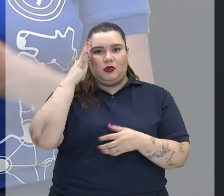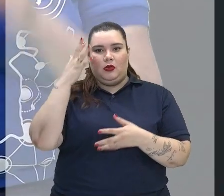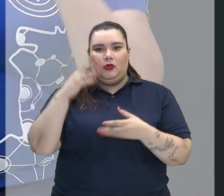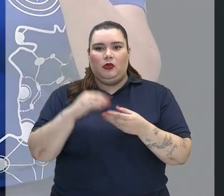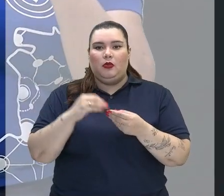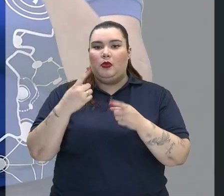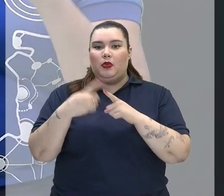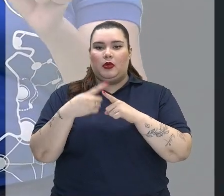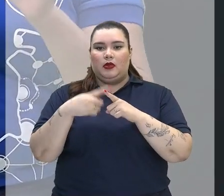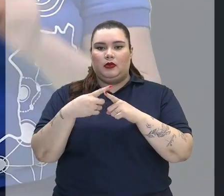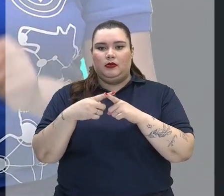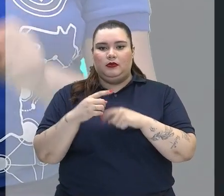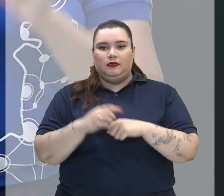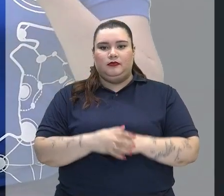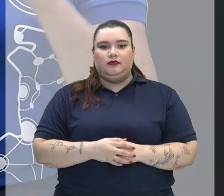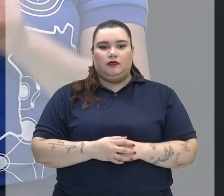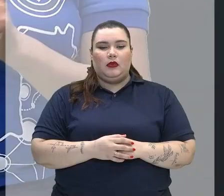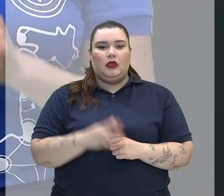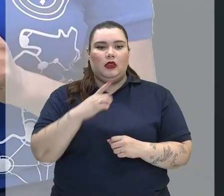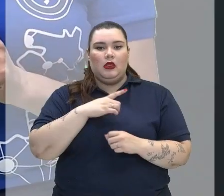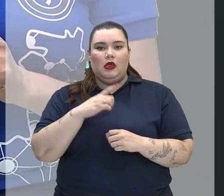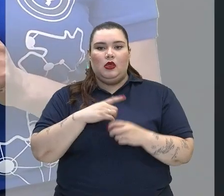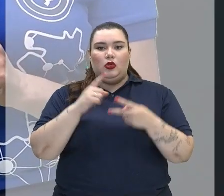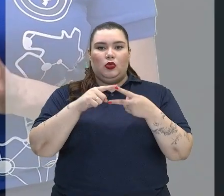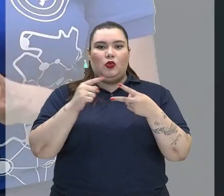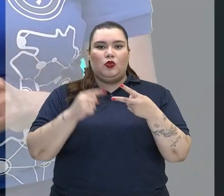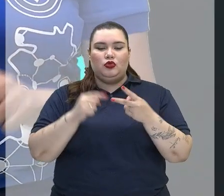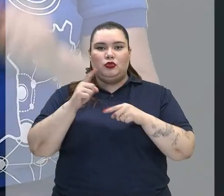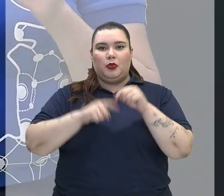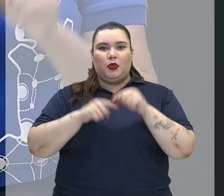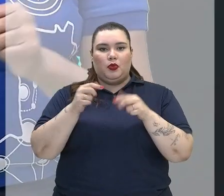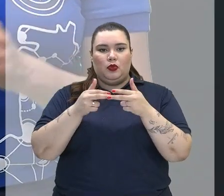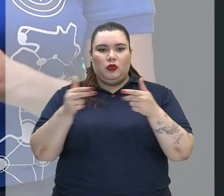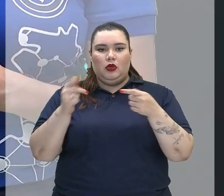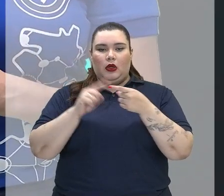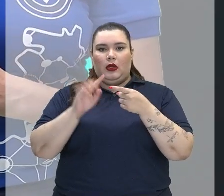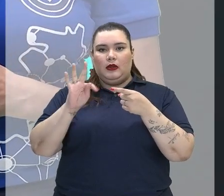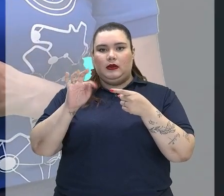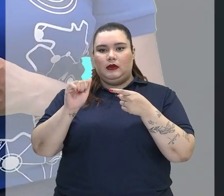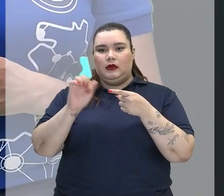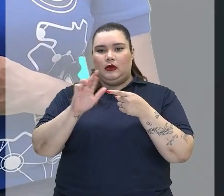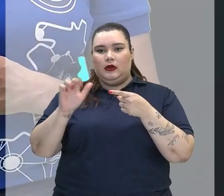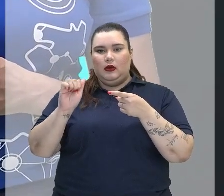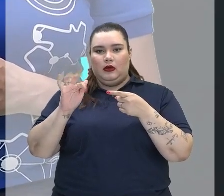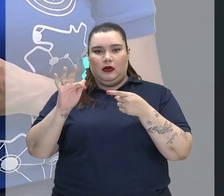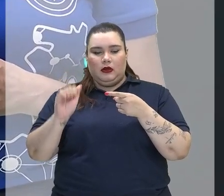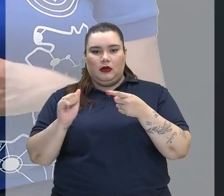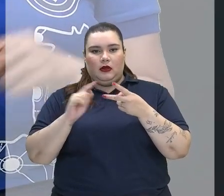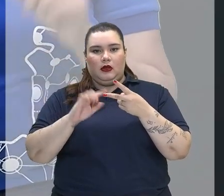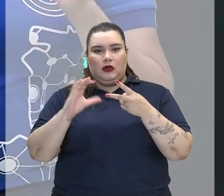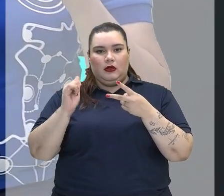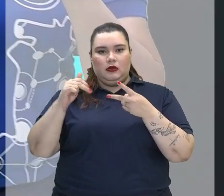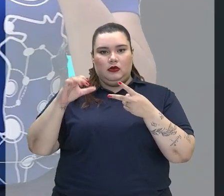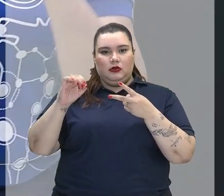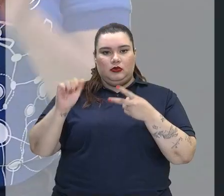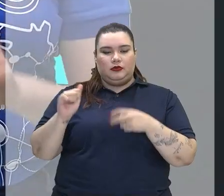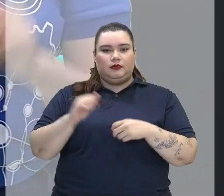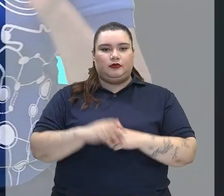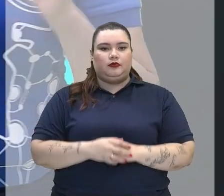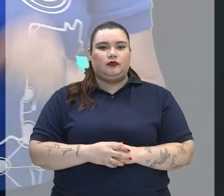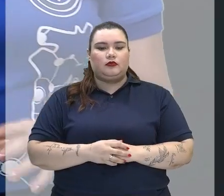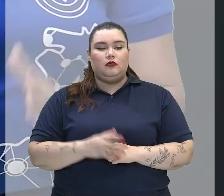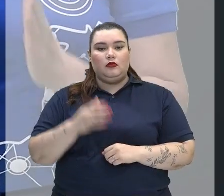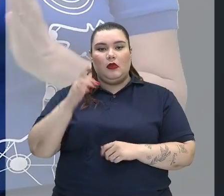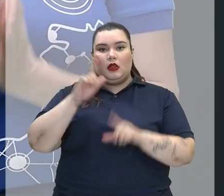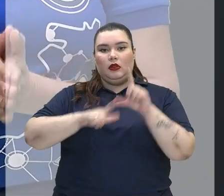elementos? Tarrafa, canoa. Vamos para um novo exemplo.